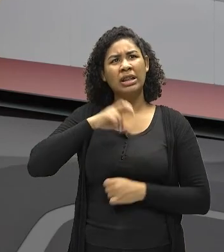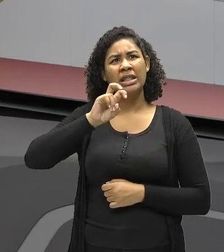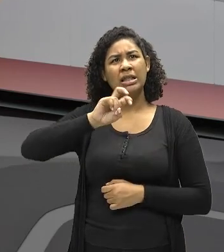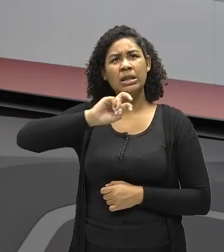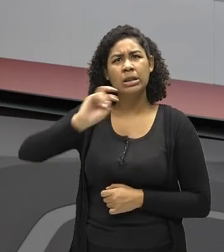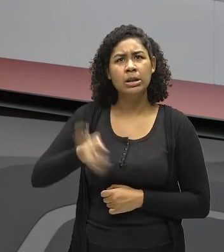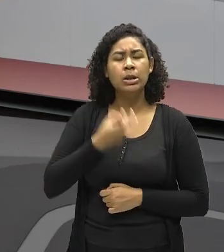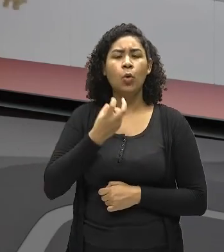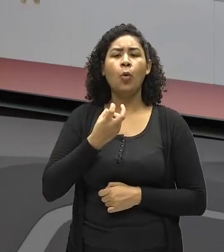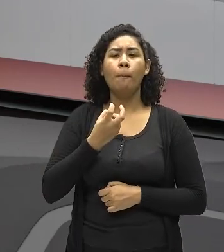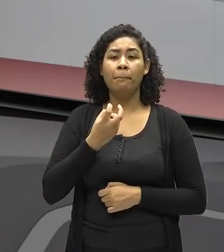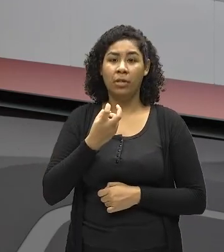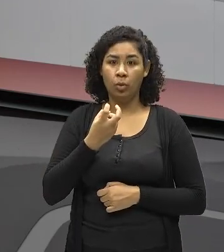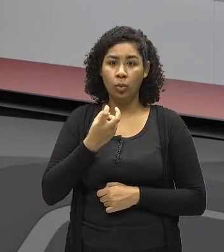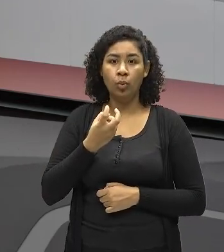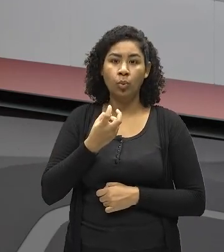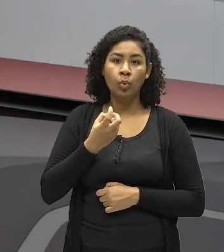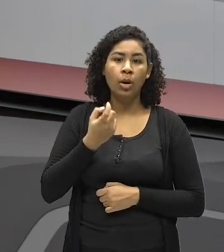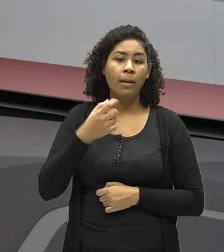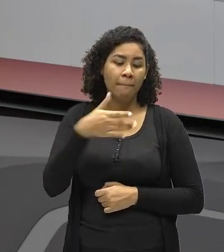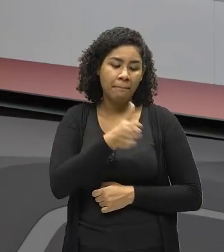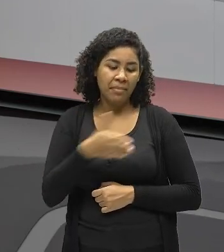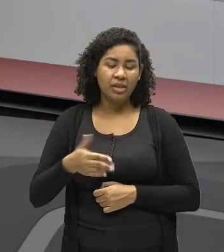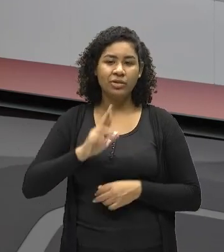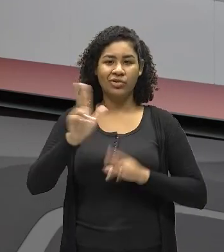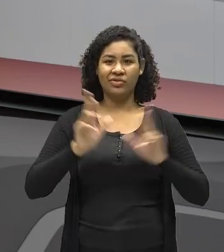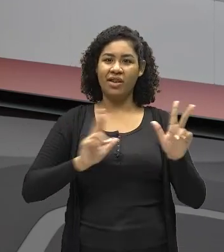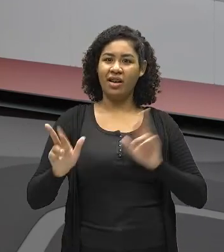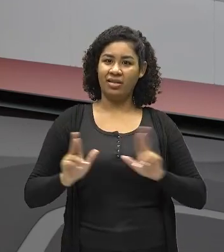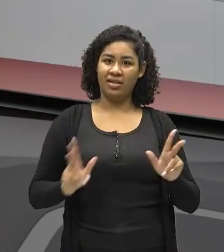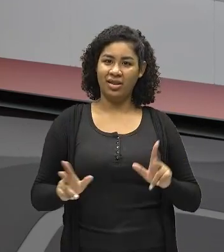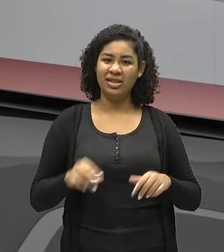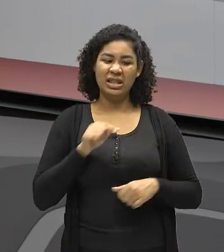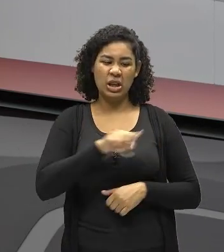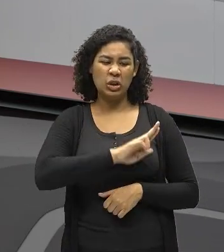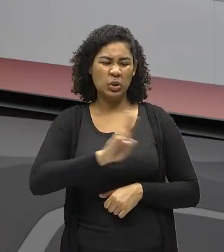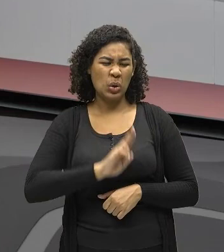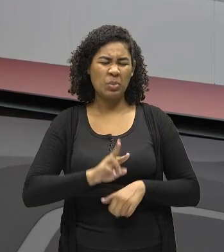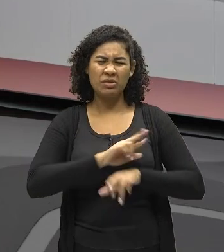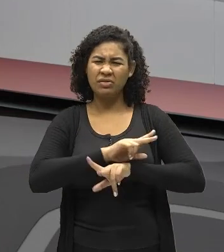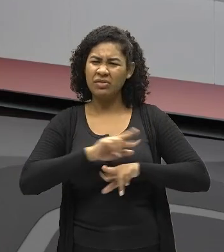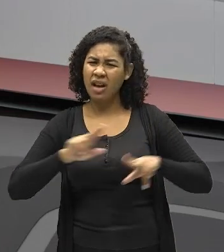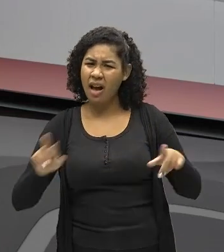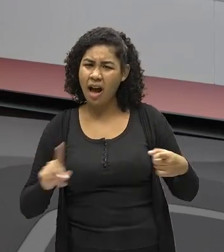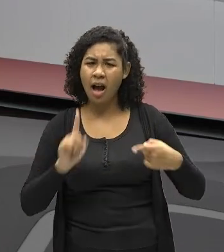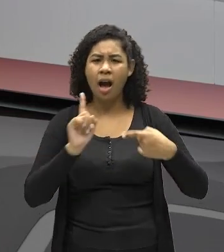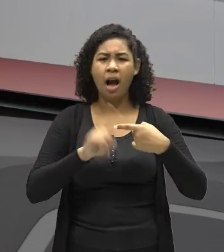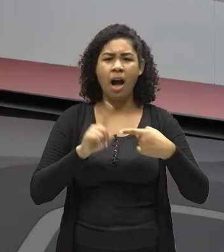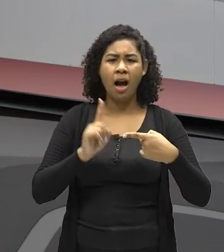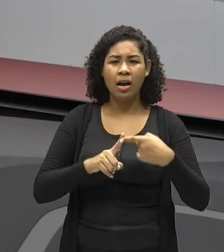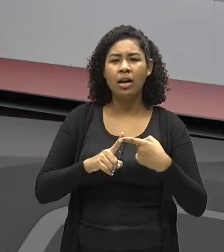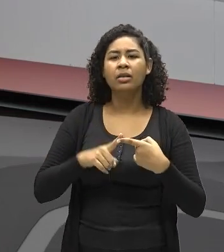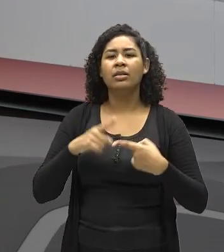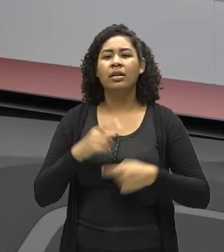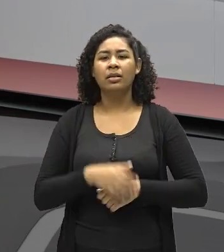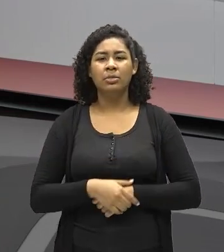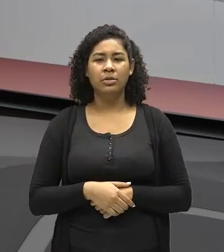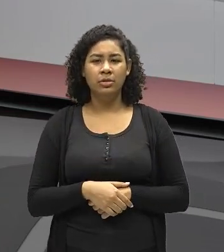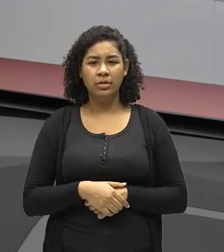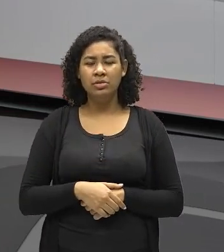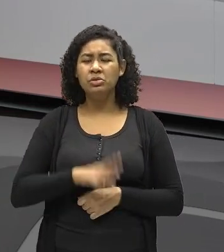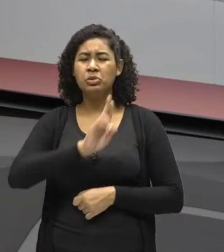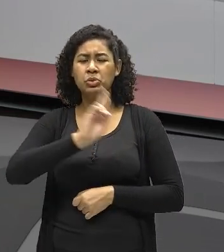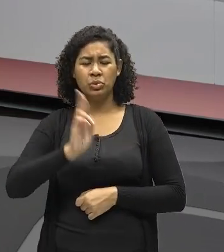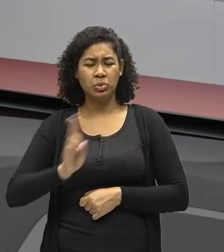de peixe. E aí, os nomes indígenas dos peixes? Bodó, Taumatá, Pacu, Mapará, Matrinchã.